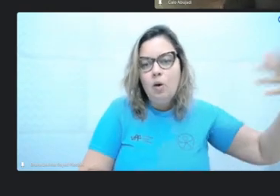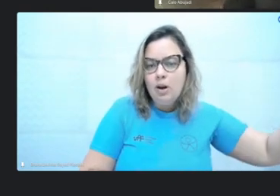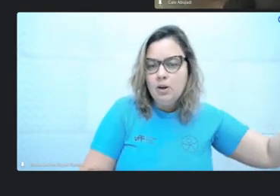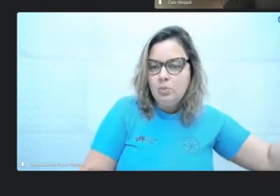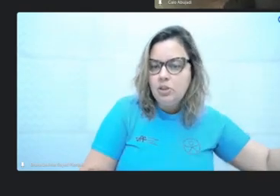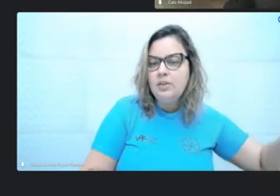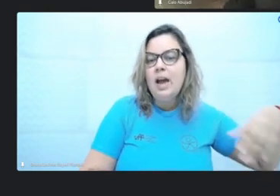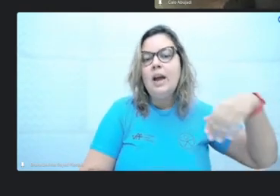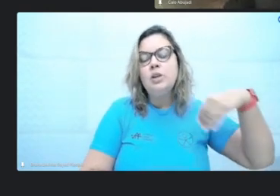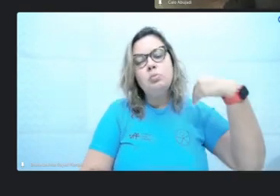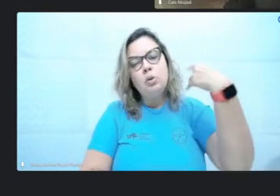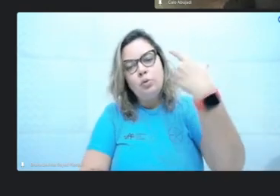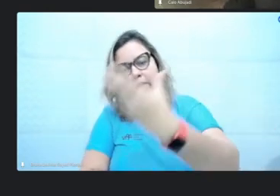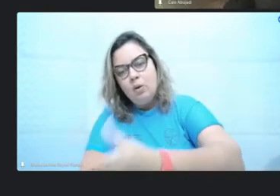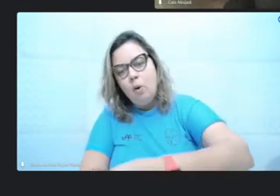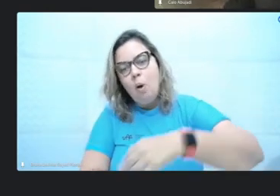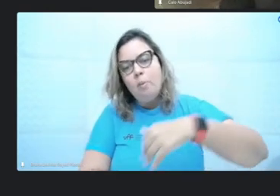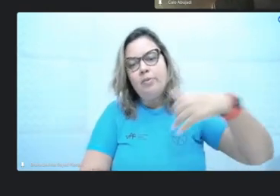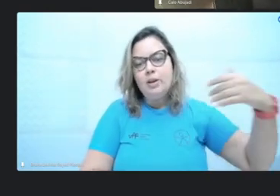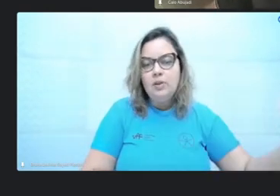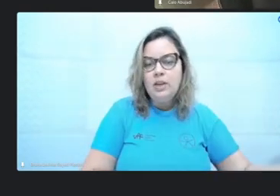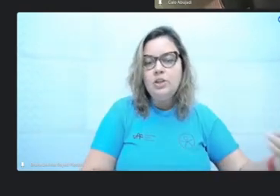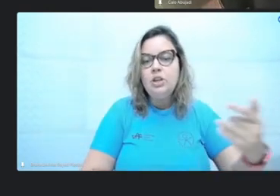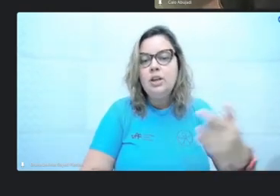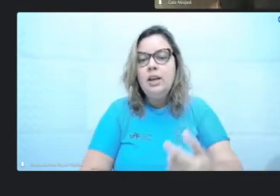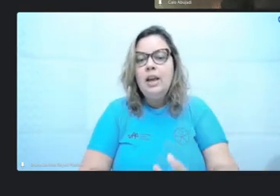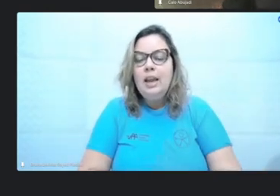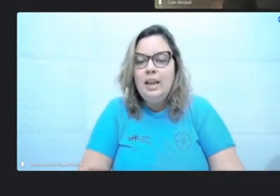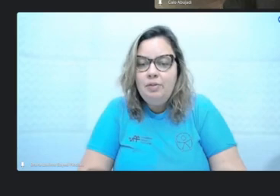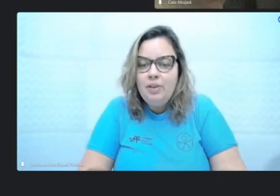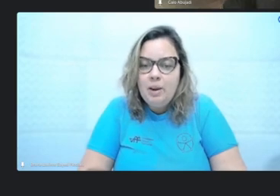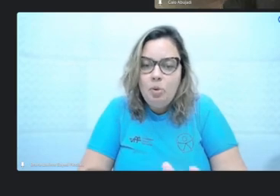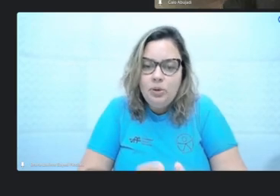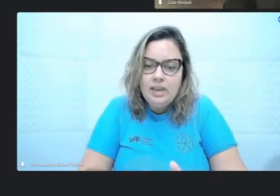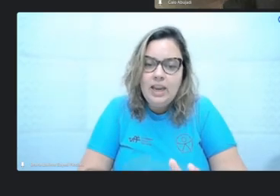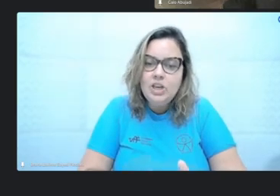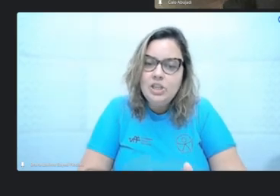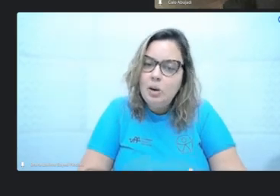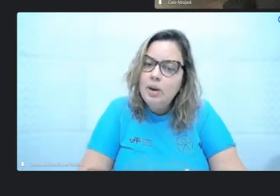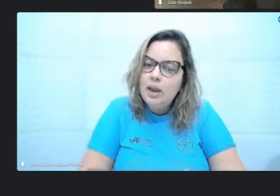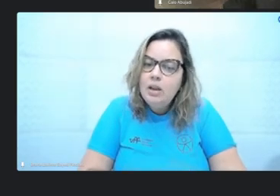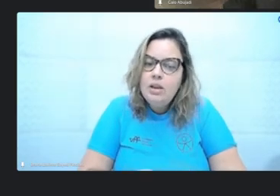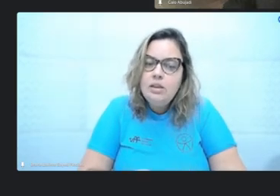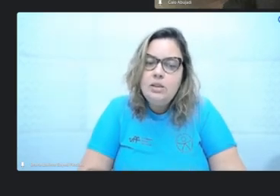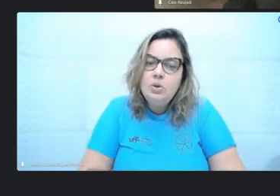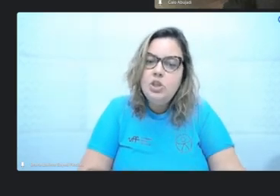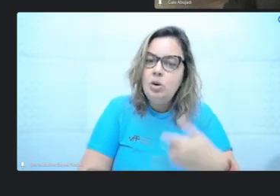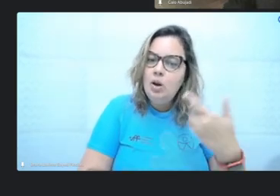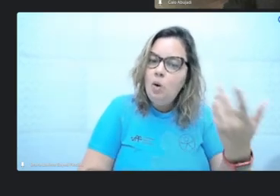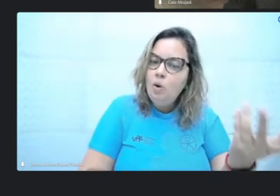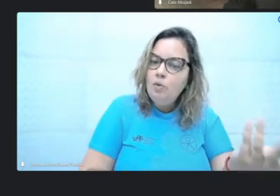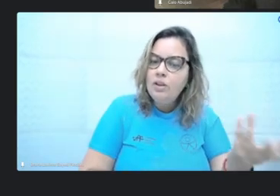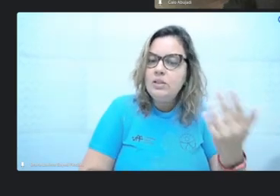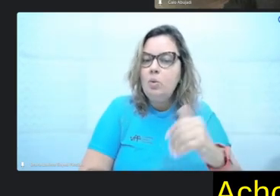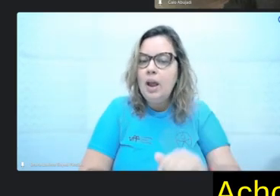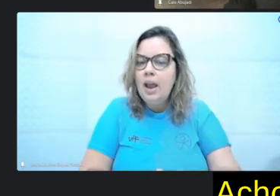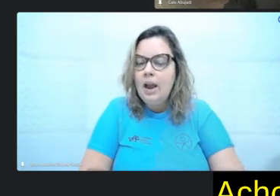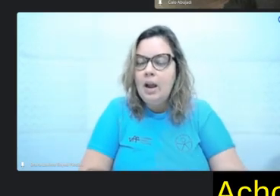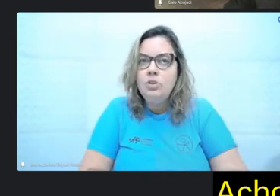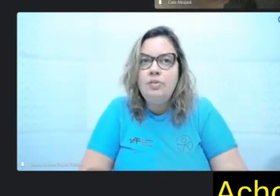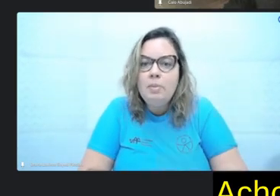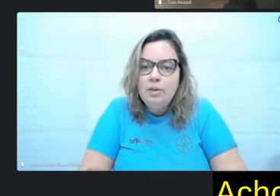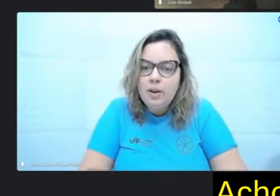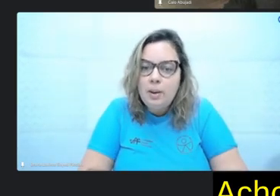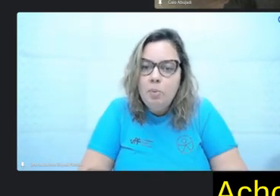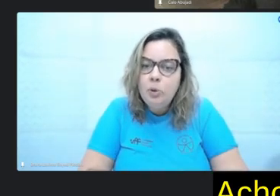40 horas de uma atividade, o meu não tem como, faz 20. E fica muito essa questão, né? Se o estímulo é over, se não é,